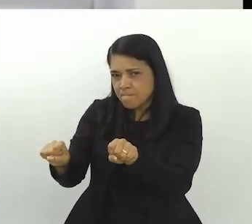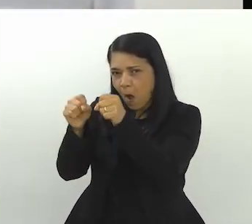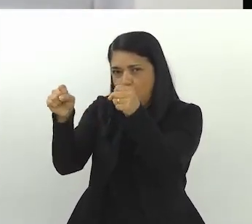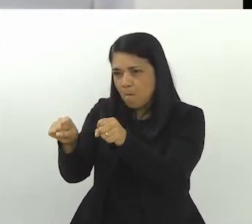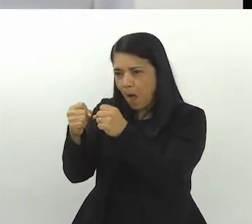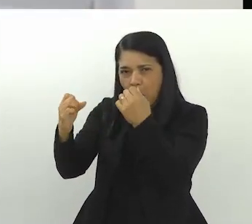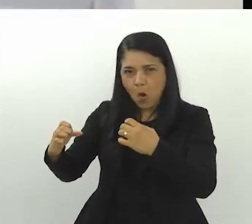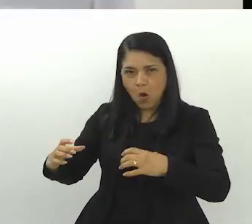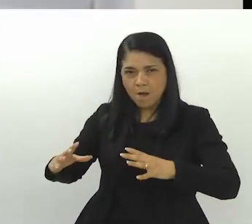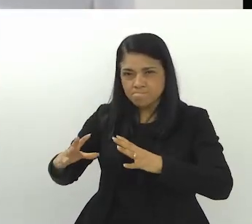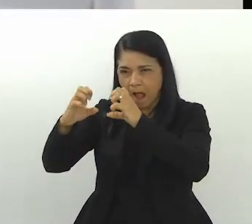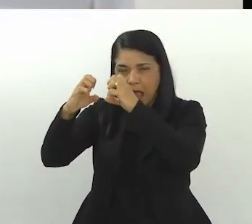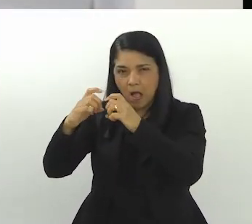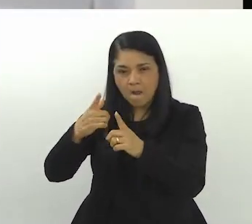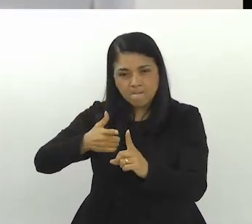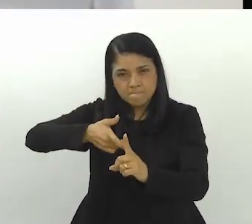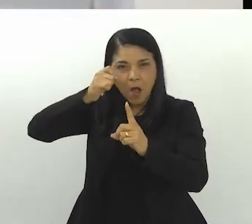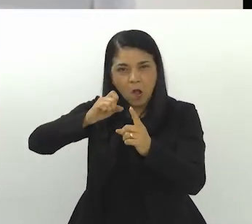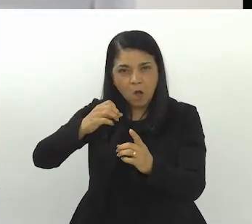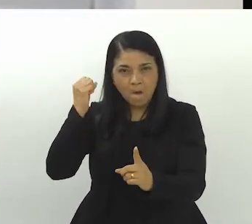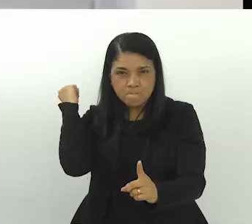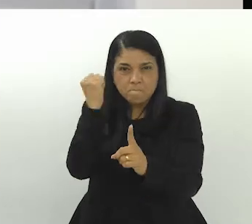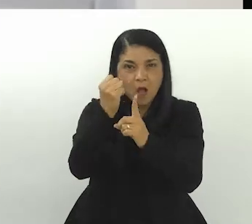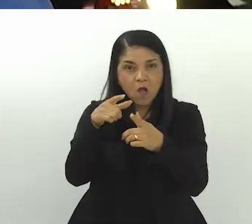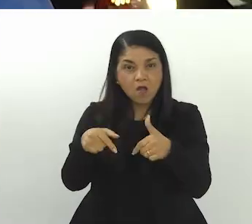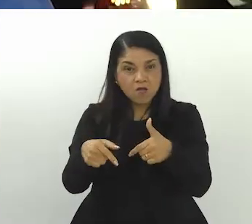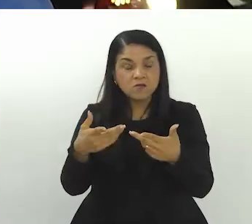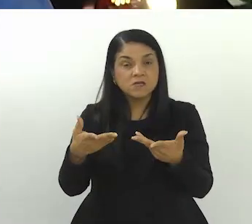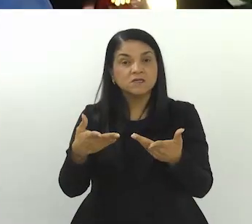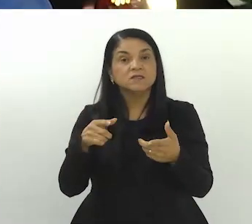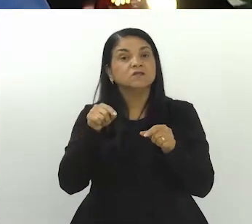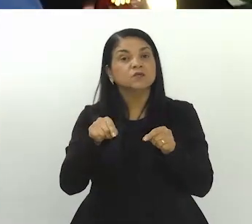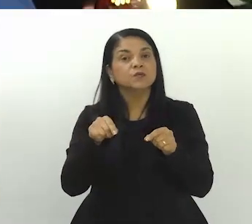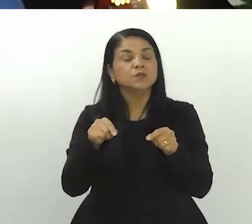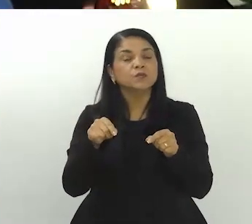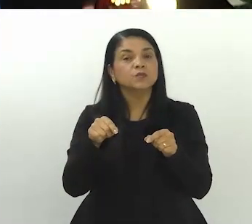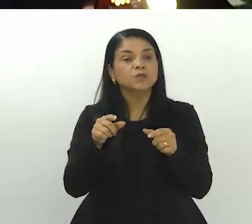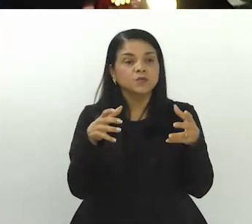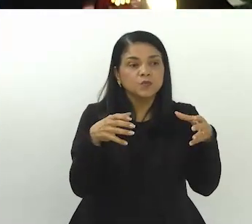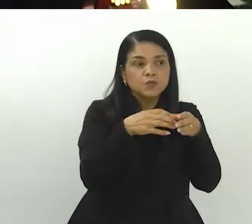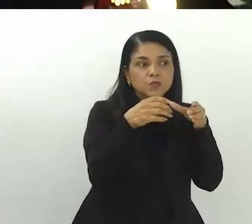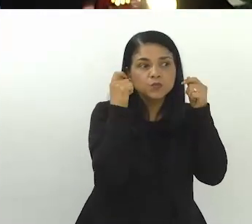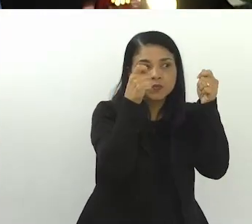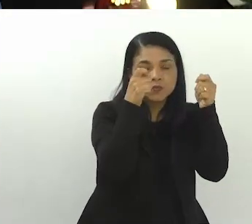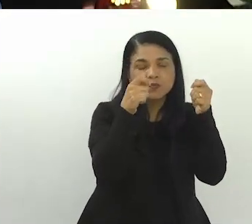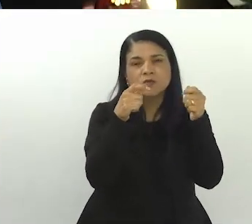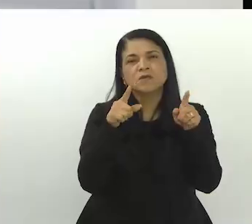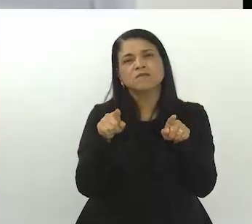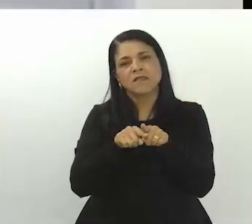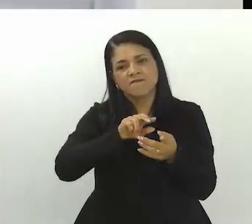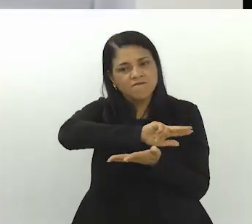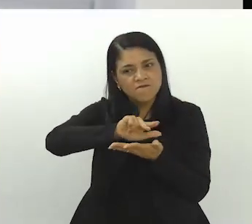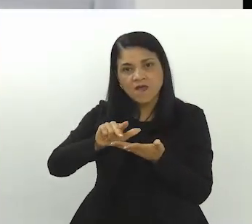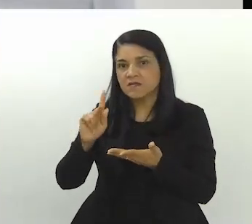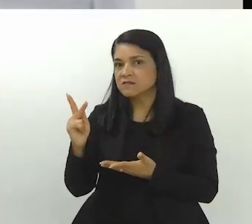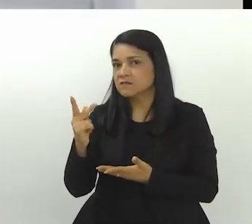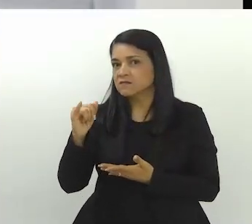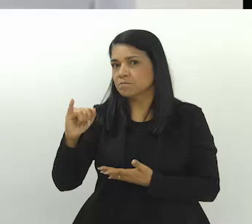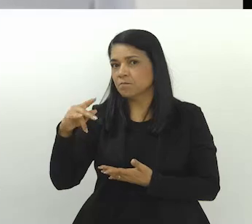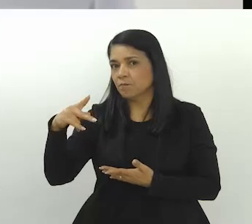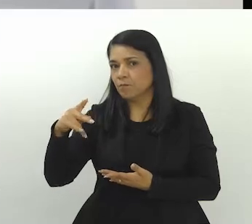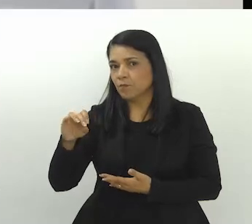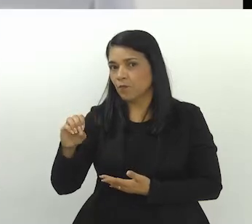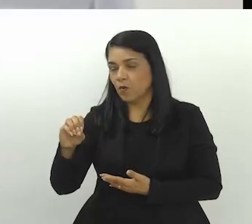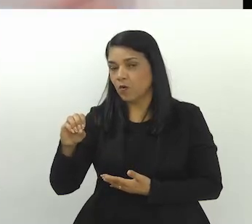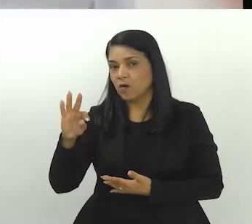entre violência, torcidas e crime organizado, e ele vai levantar uma série de hipóteses, né? Ele vai, por exemplo, observar o